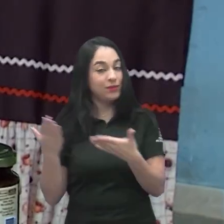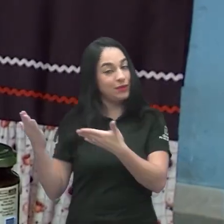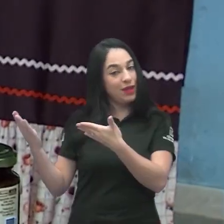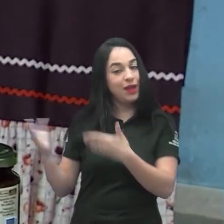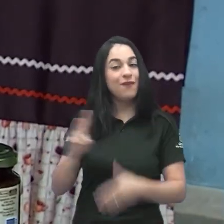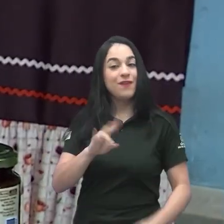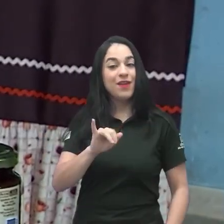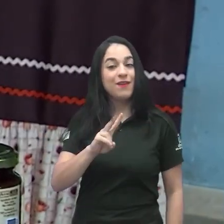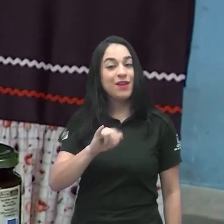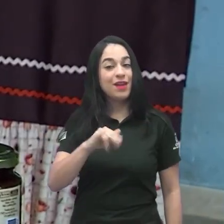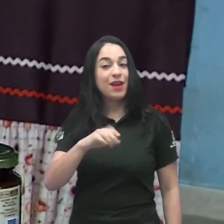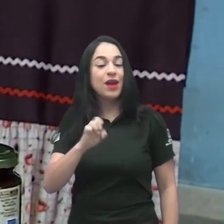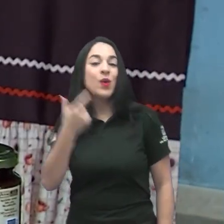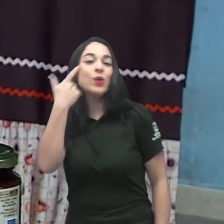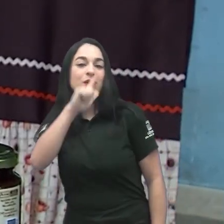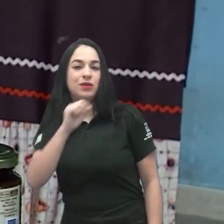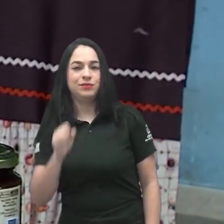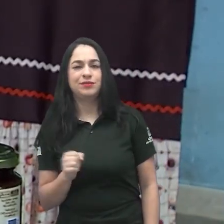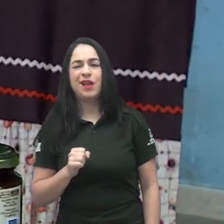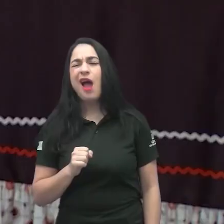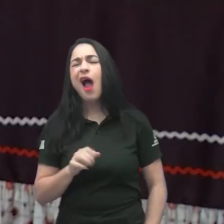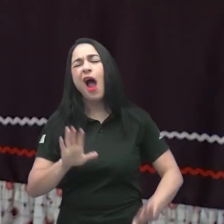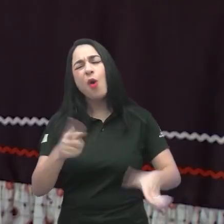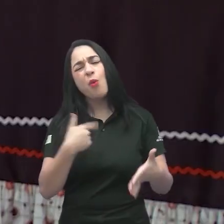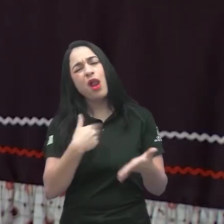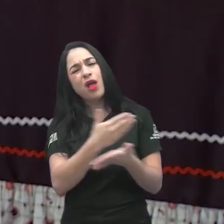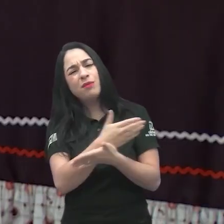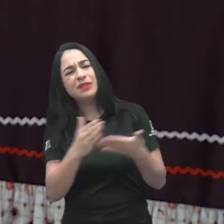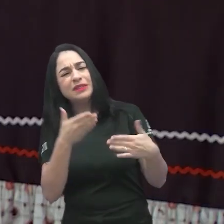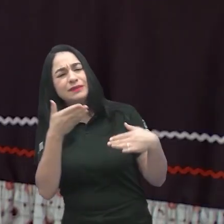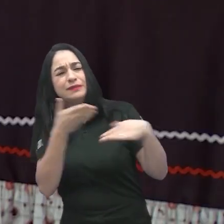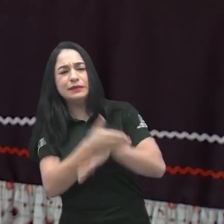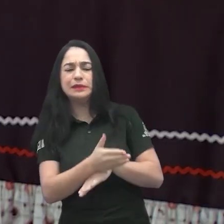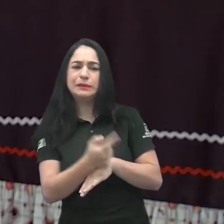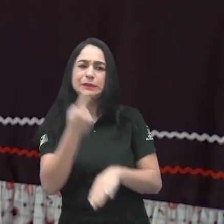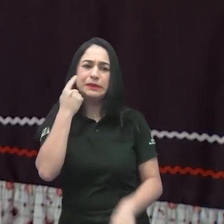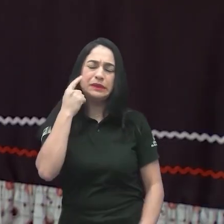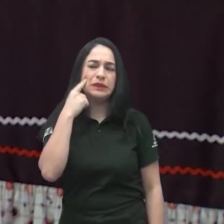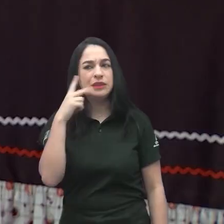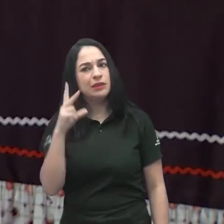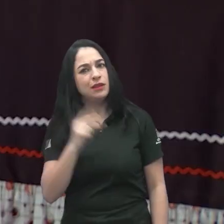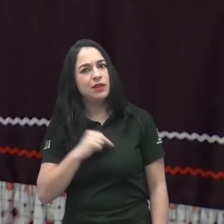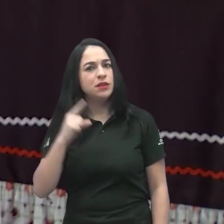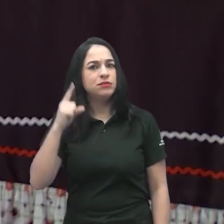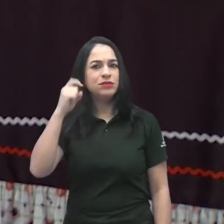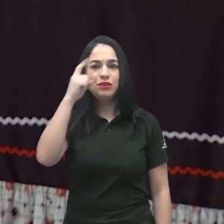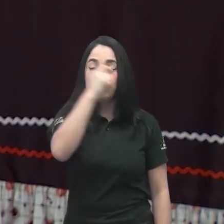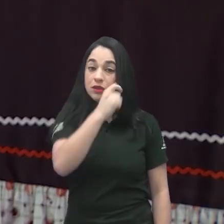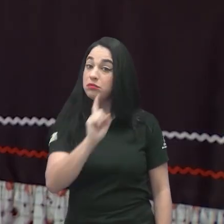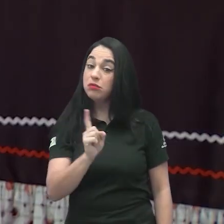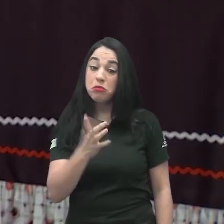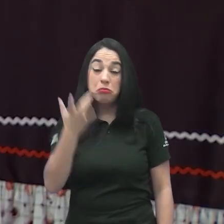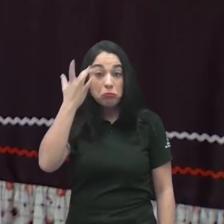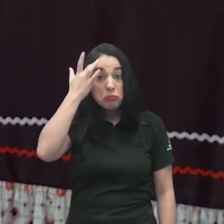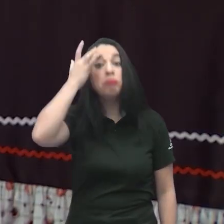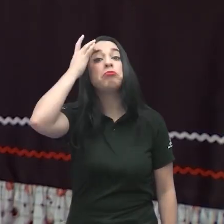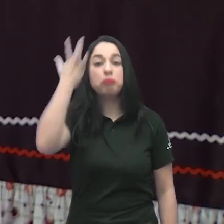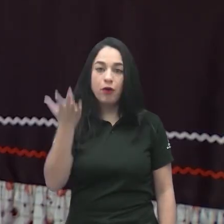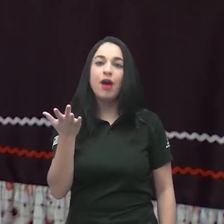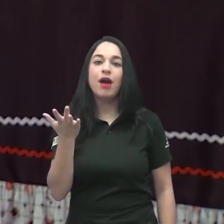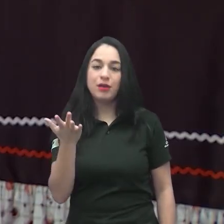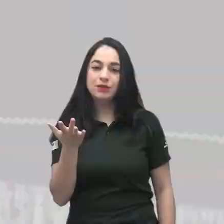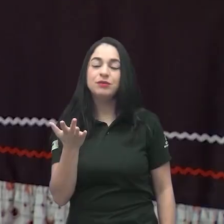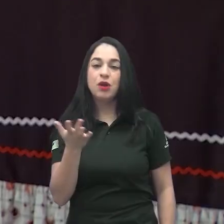Viviane formalizou a empresa de forma rápida. No começo eu até achei que ia ser bem difícil a regularização, né? Mas